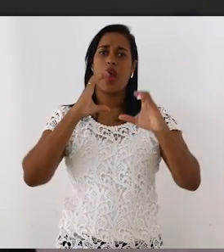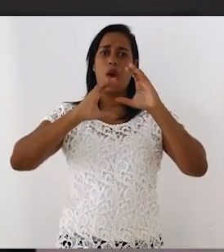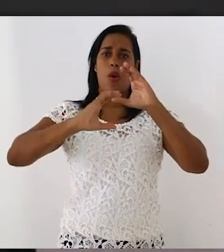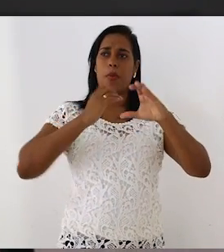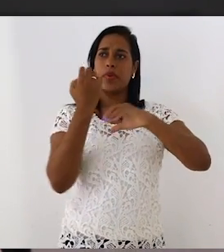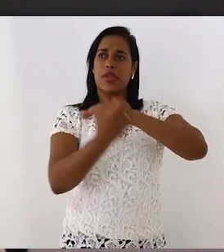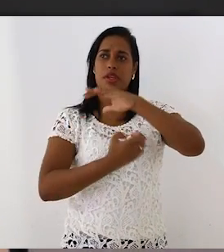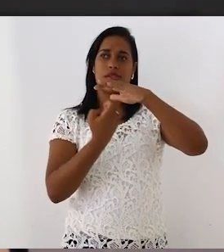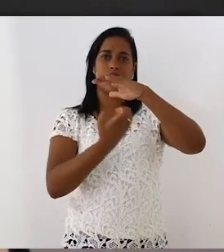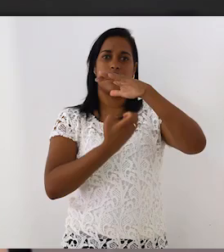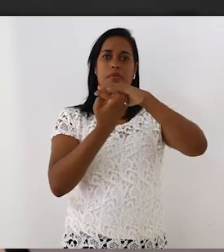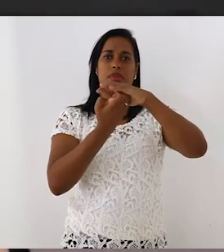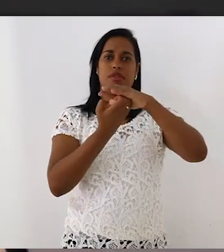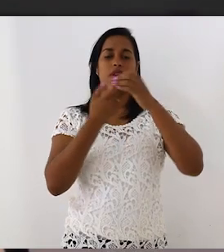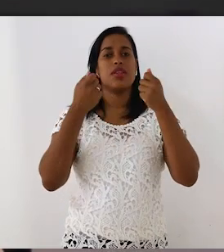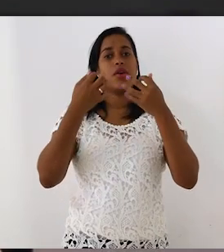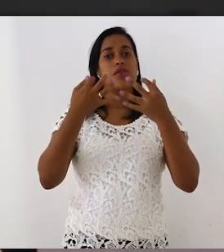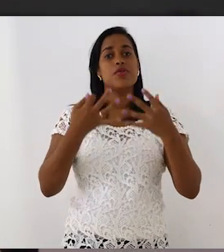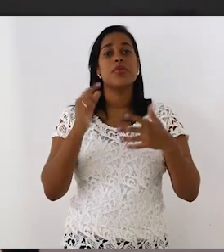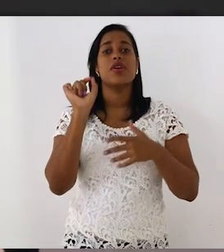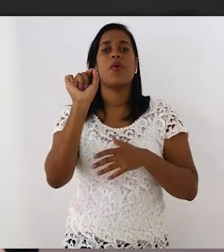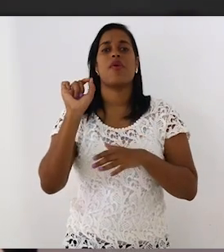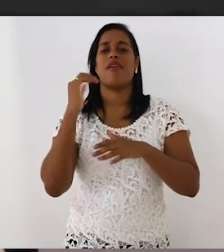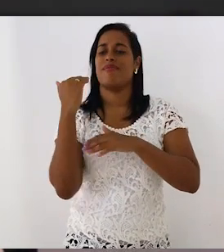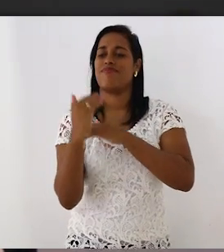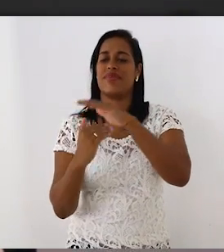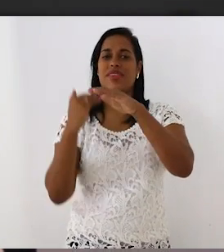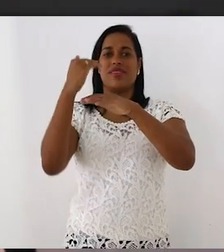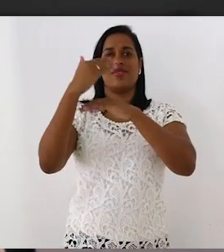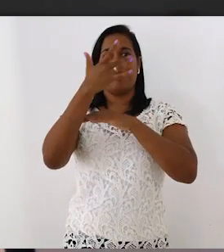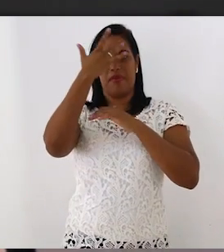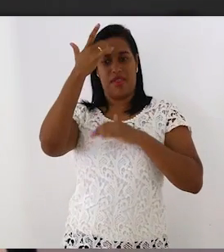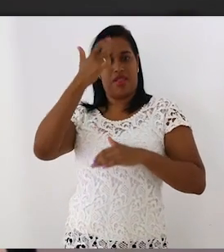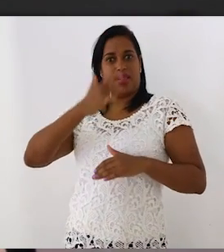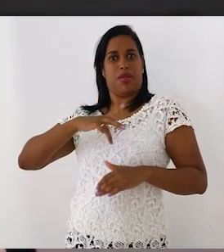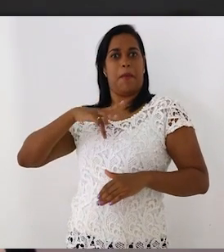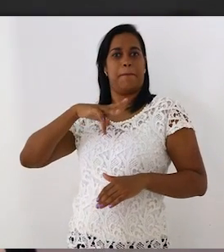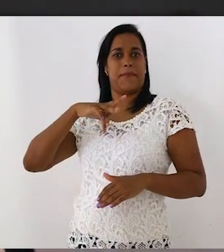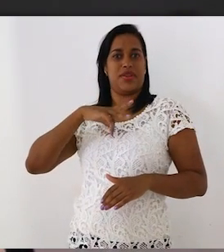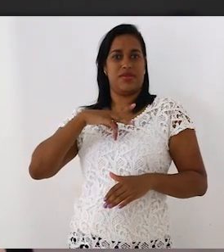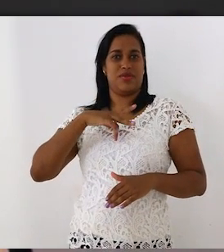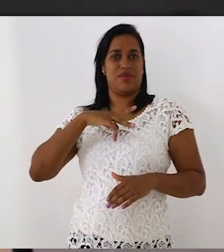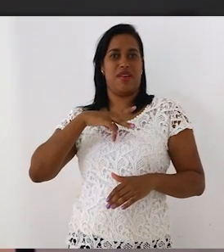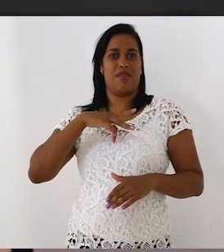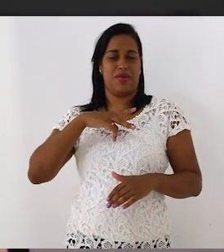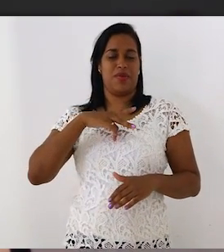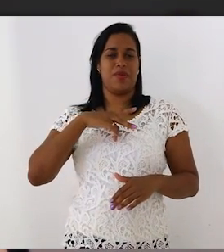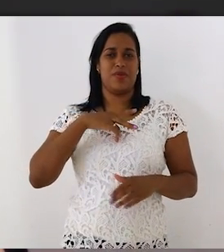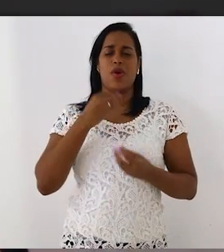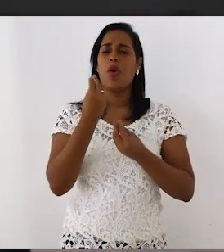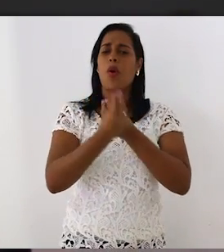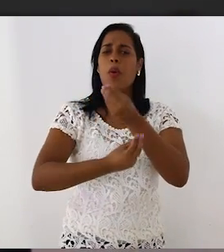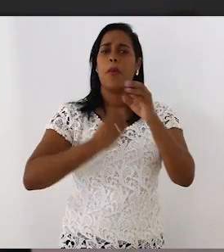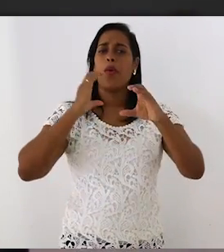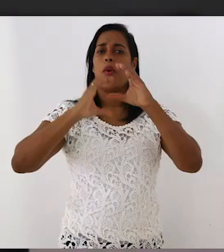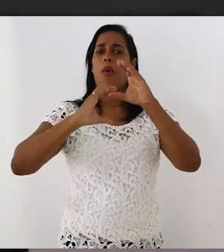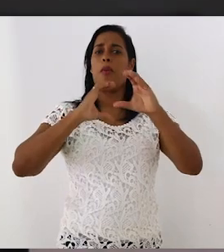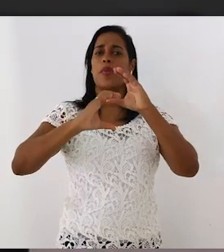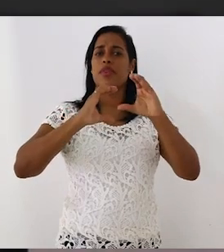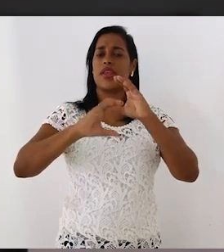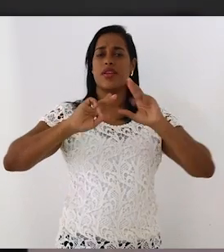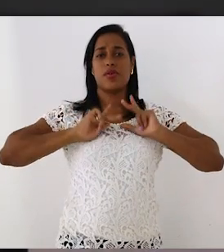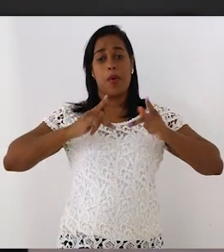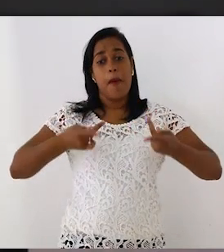empresarial é falar de crescimento pessoal, porque a comunicação, enquanto habilidade